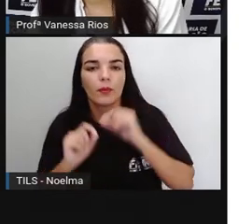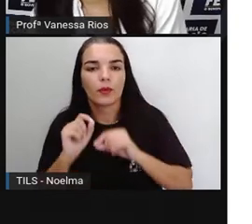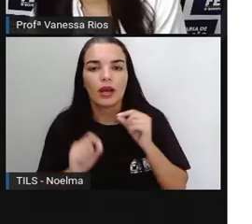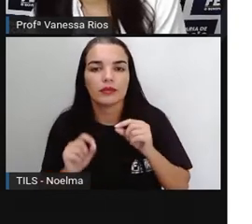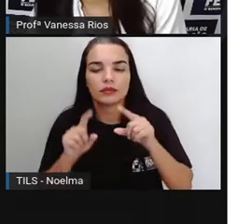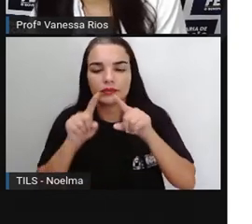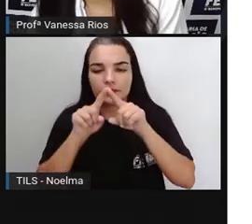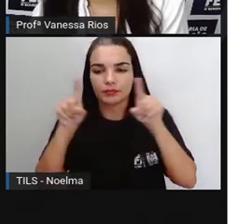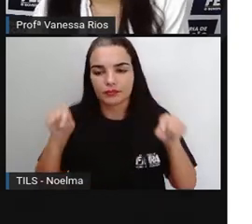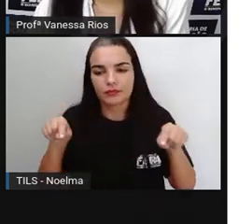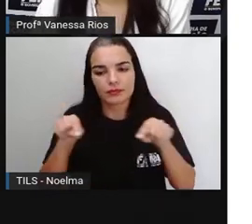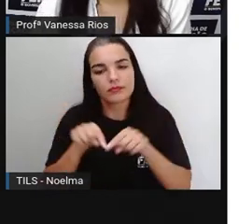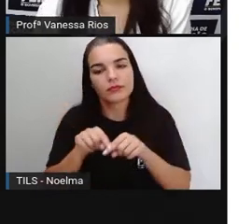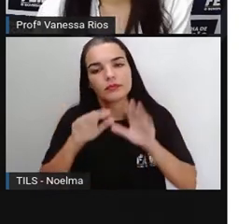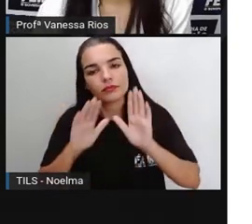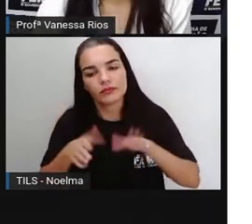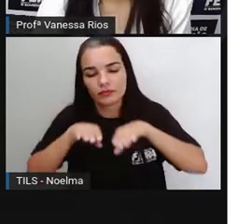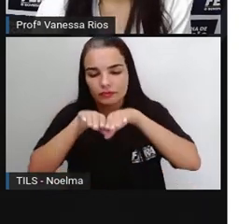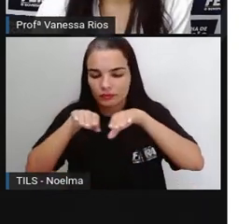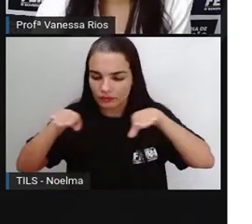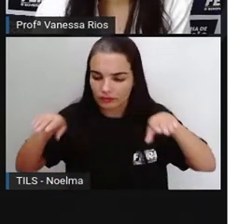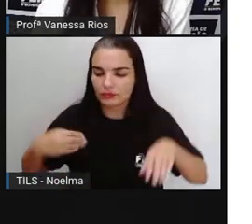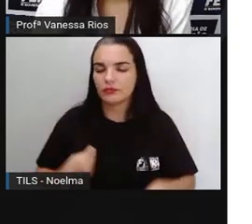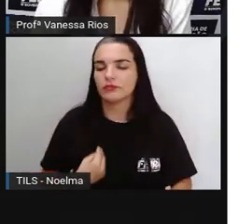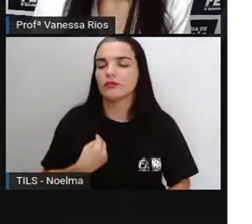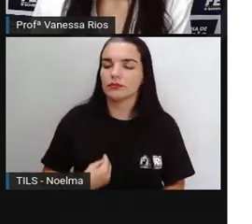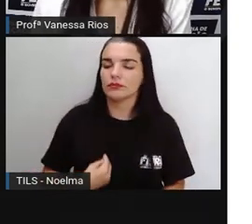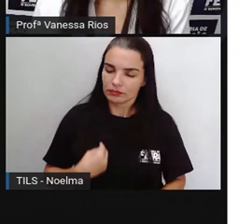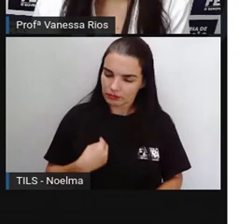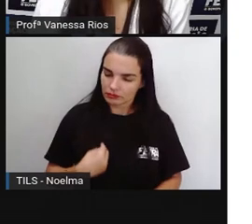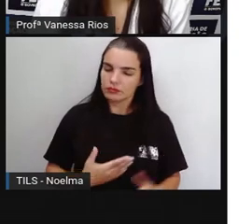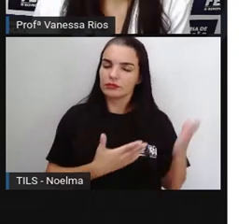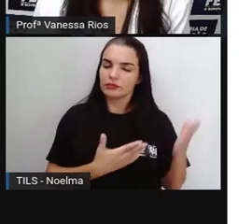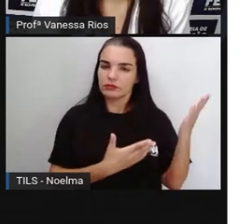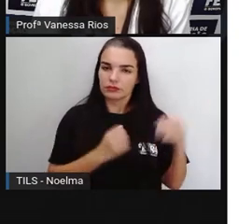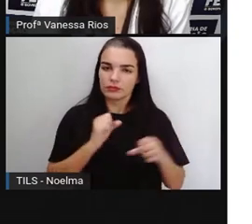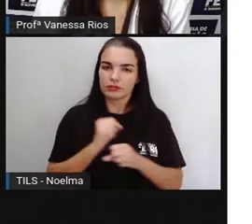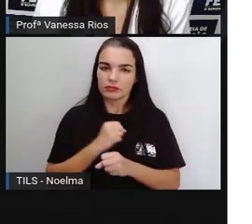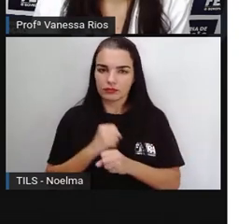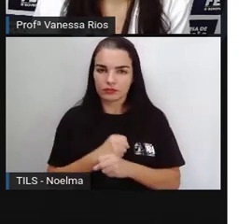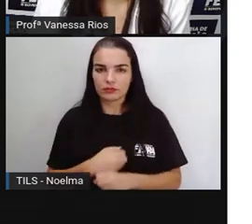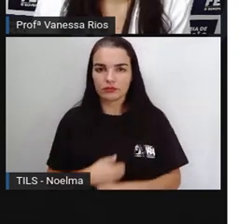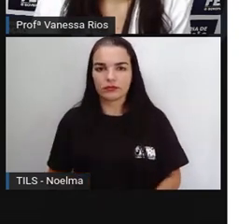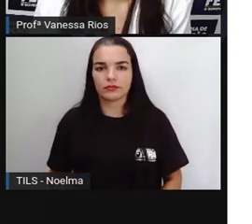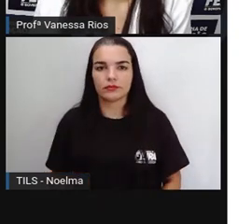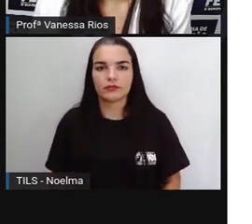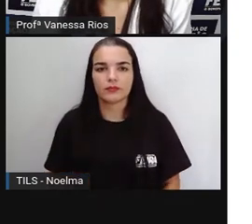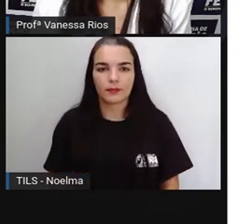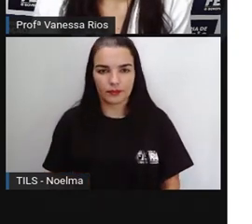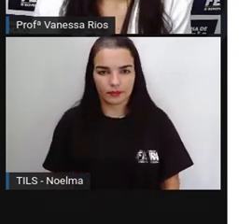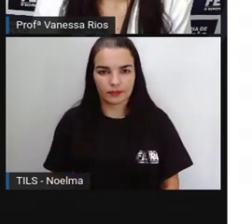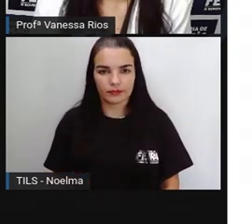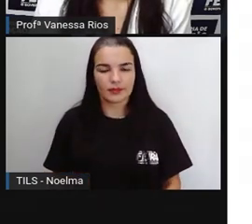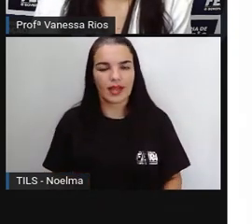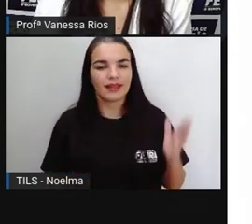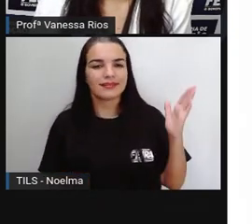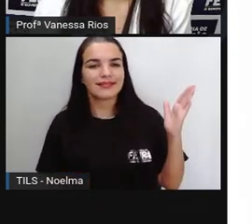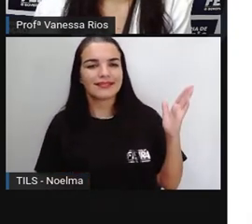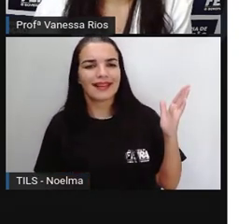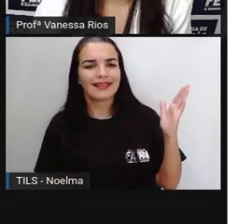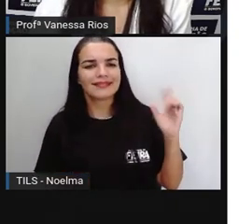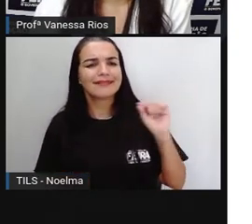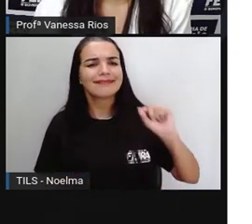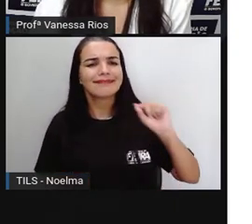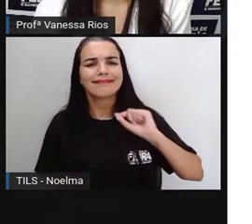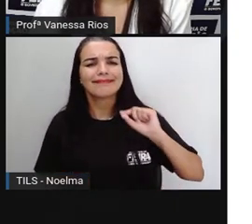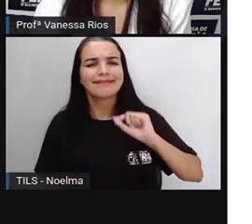geométricas bidimensionais ou planas, né, presentes aí nas construções. E nessa outra